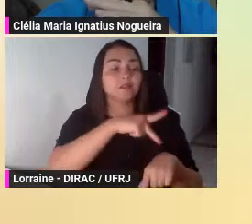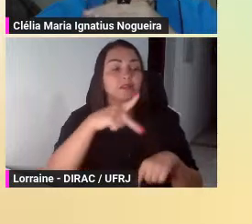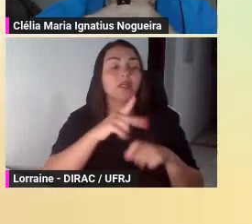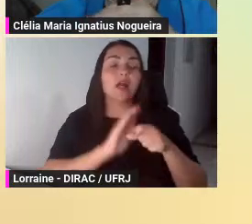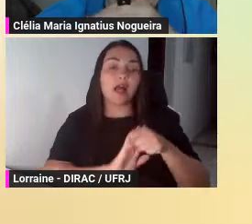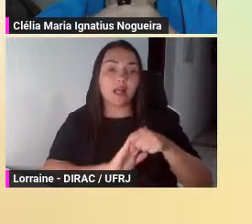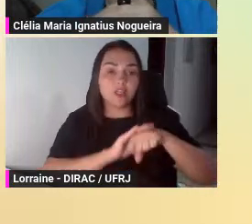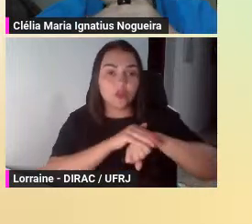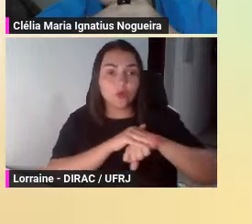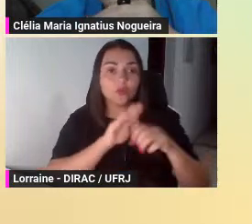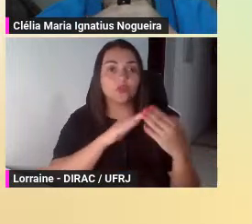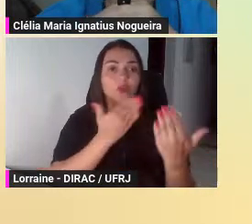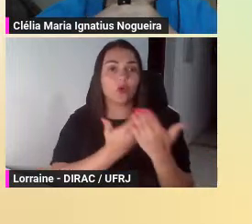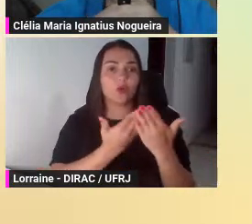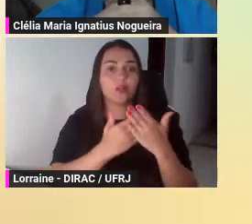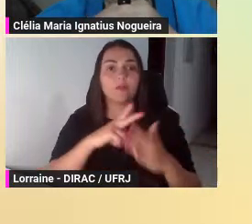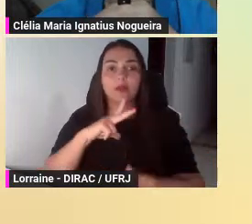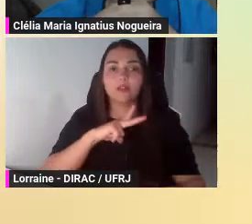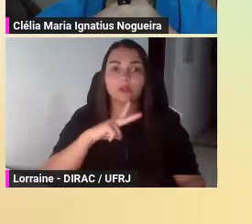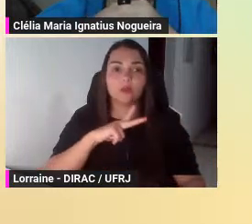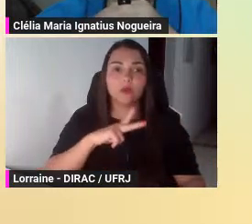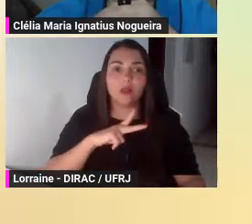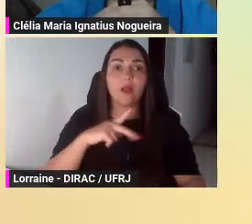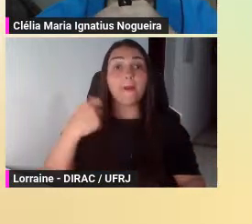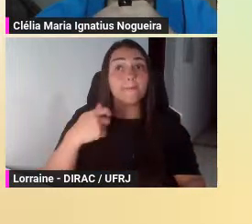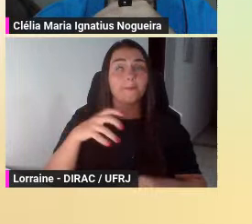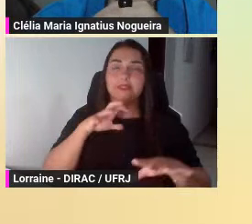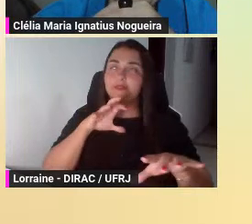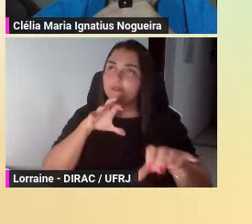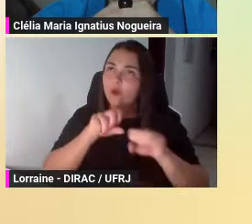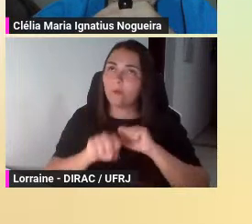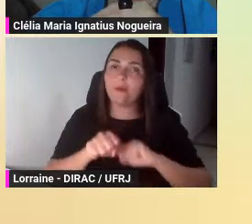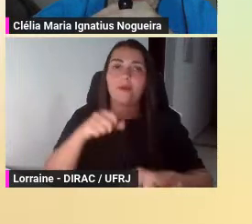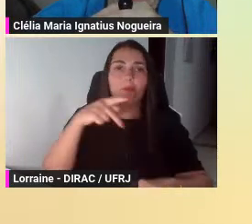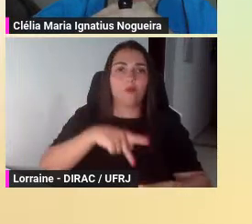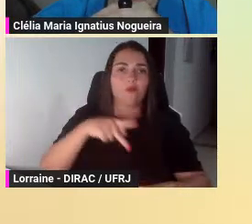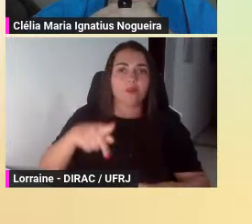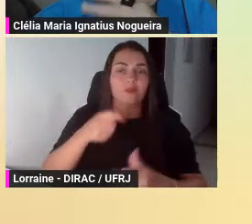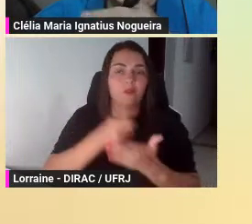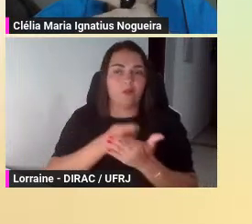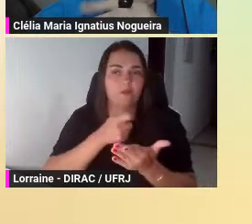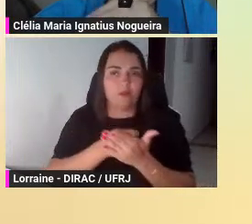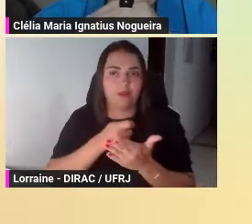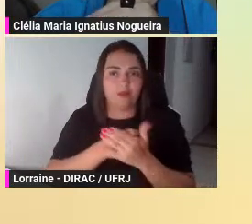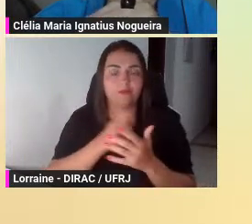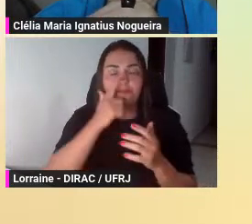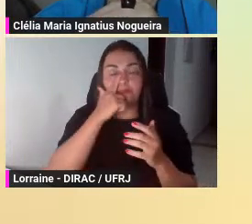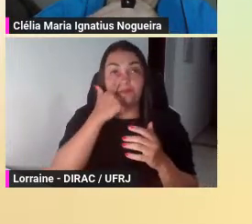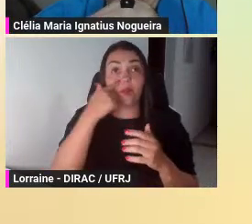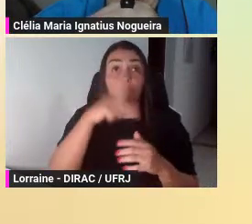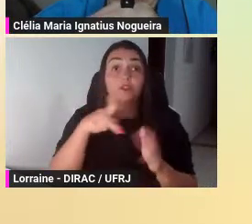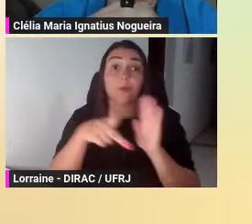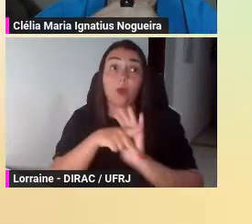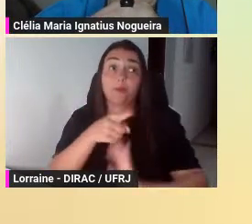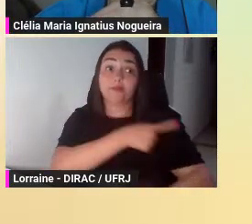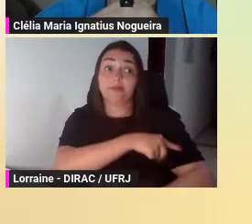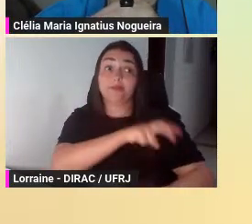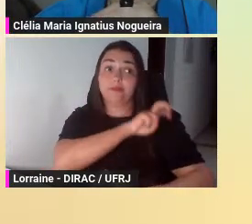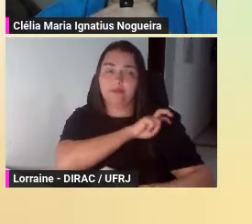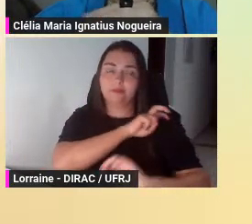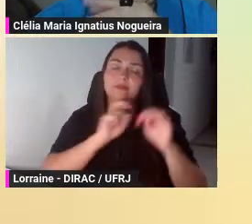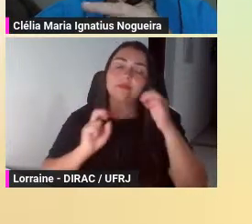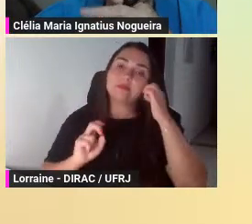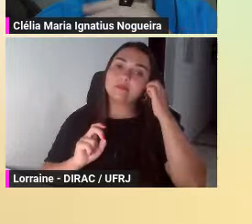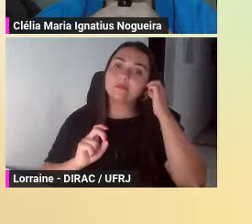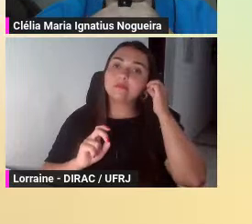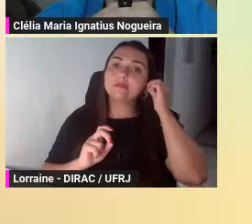escola particular. Tinha que me formar professora do magistério. E é tão interessante que